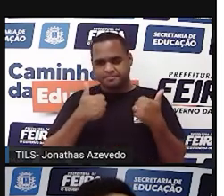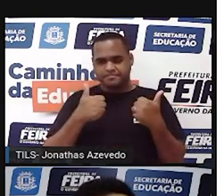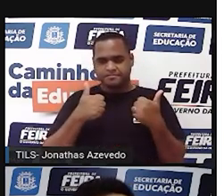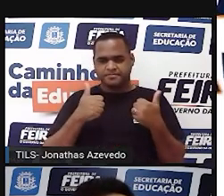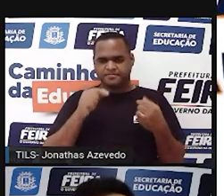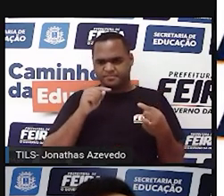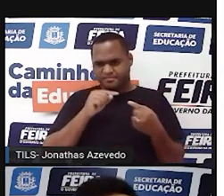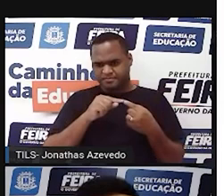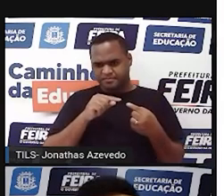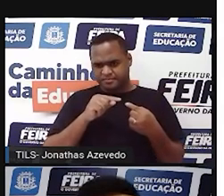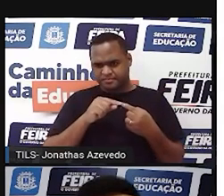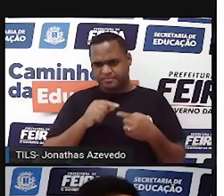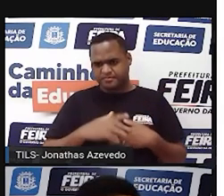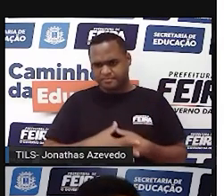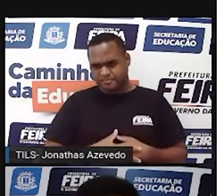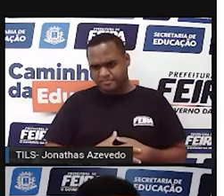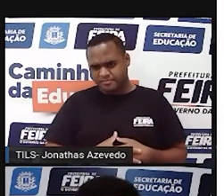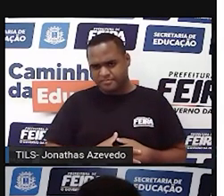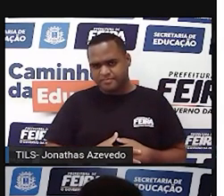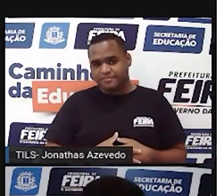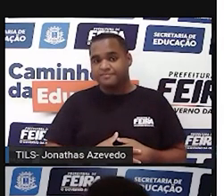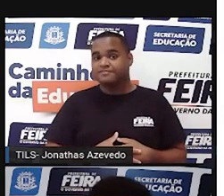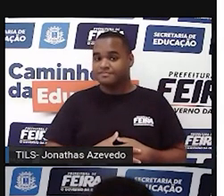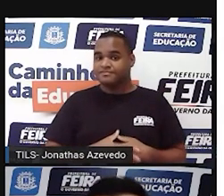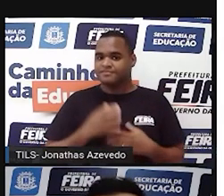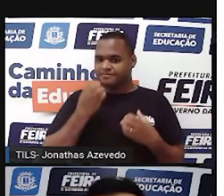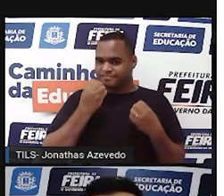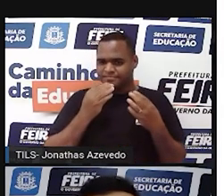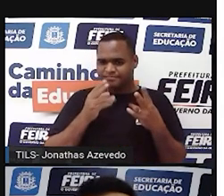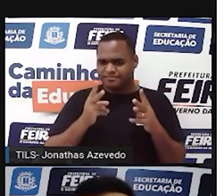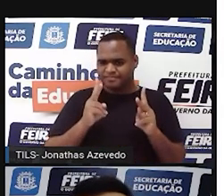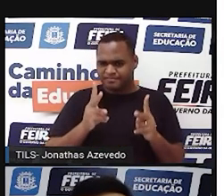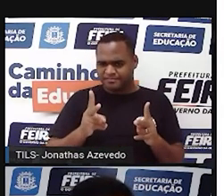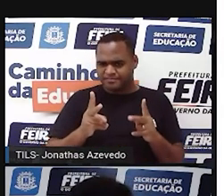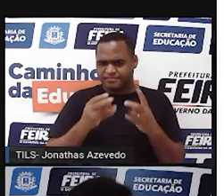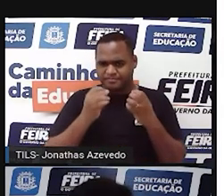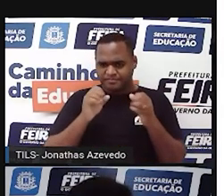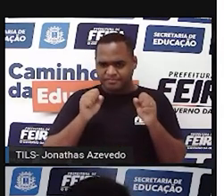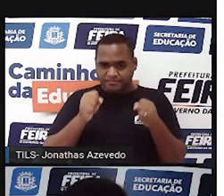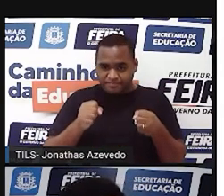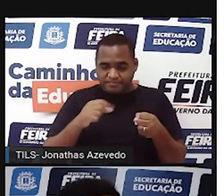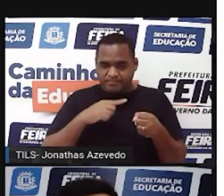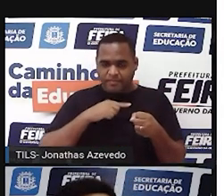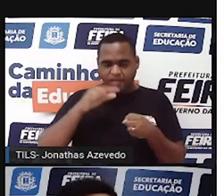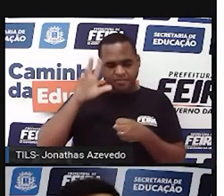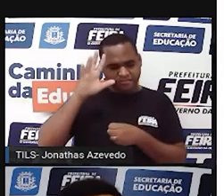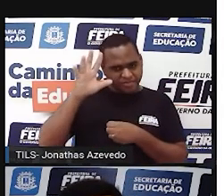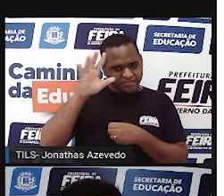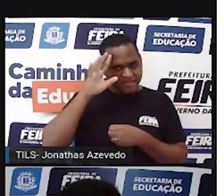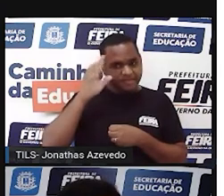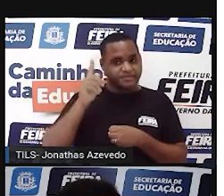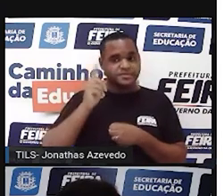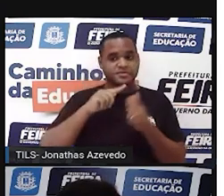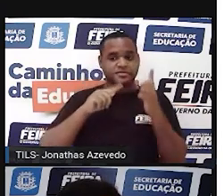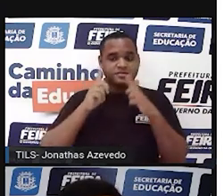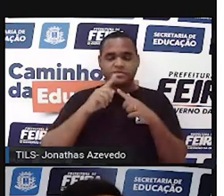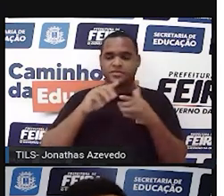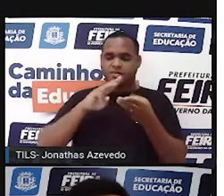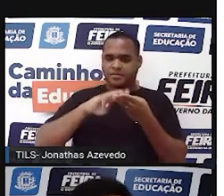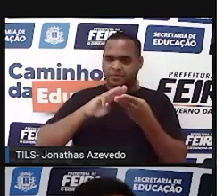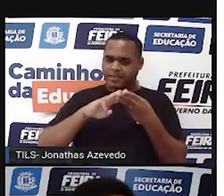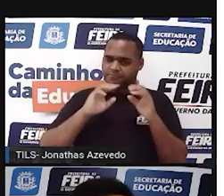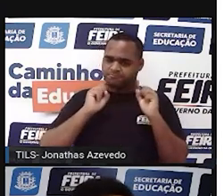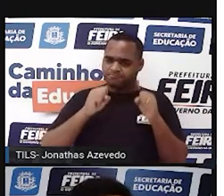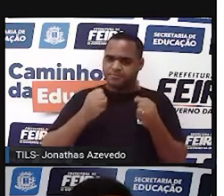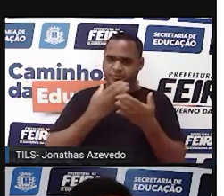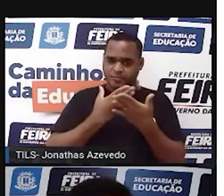aí. Bom, continue, né? Pensando sobre isso, é a matemática para além aqui das